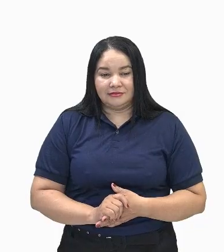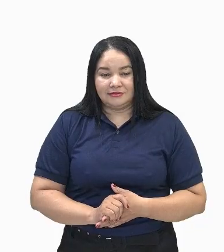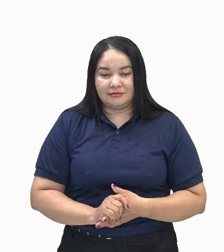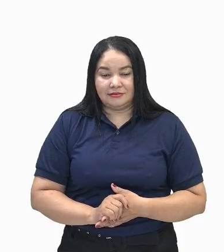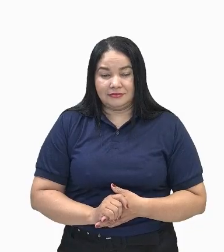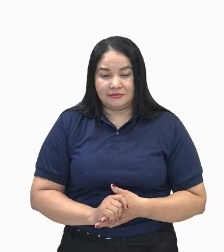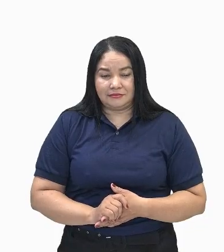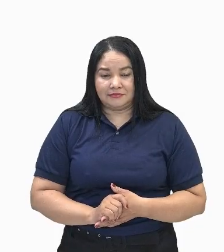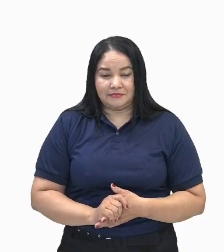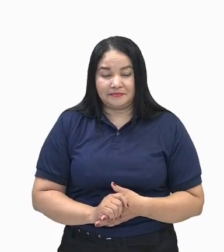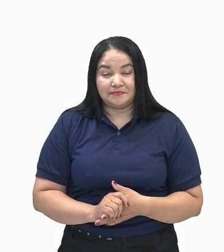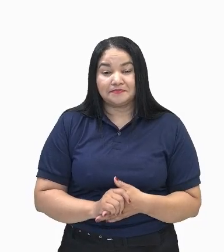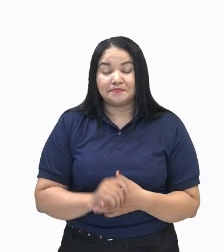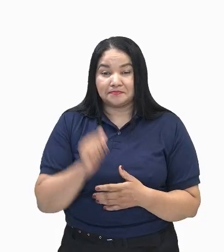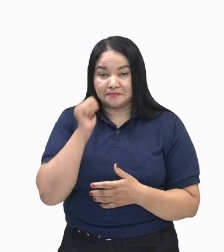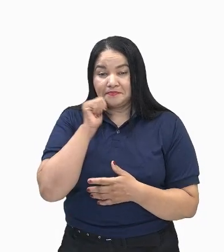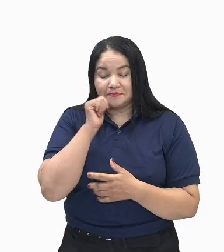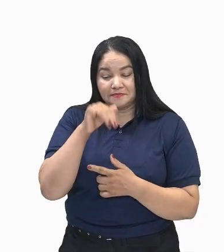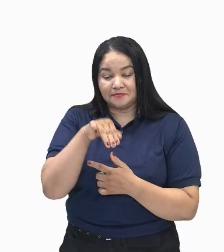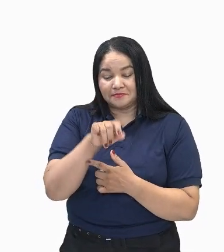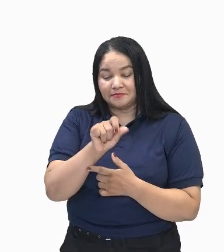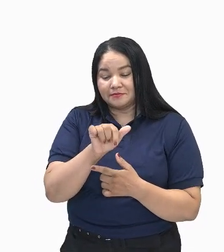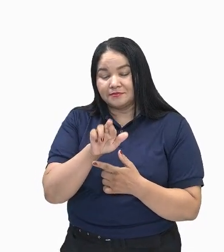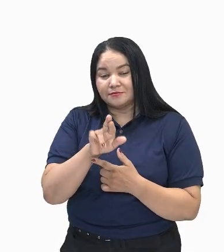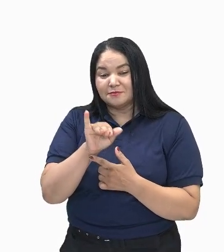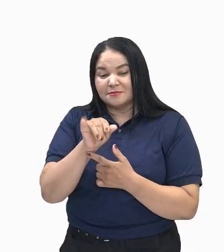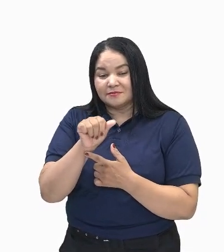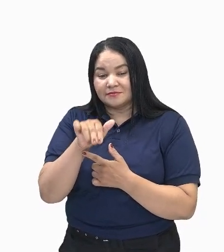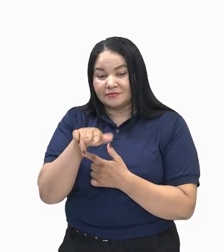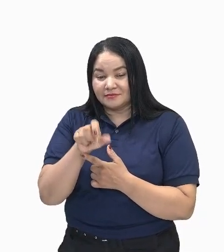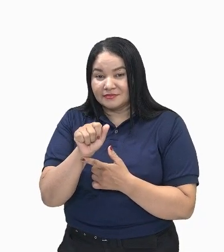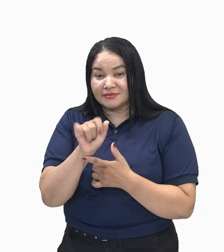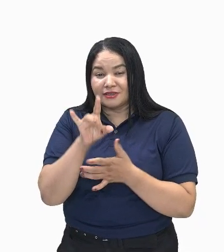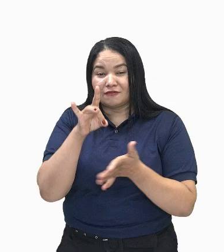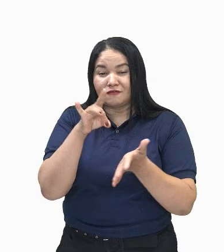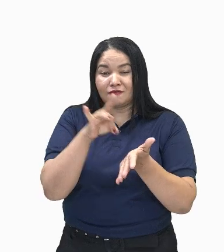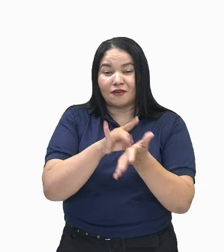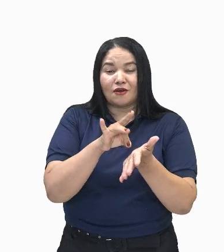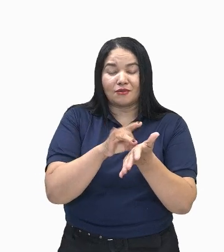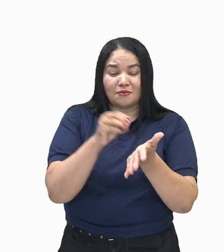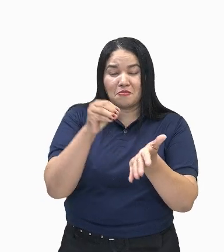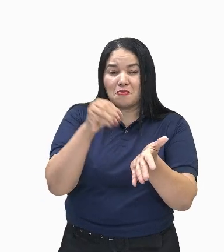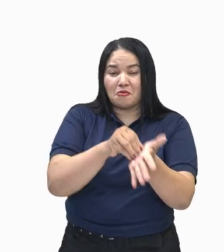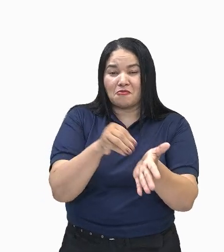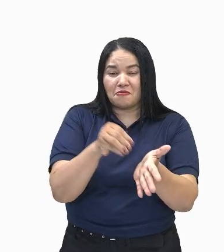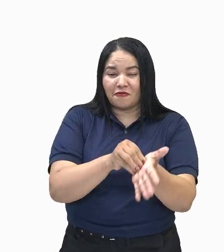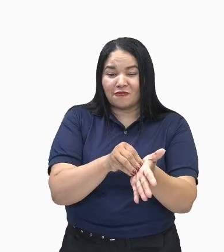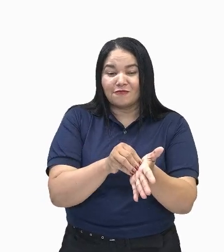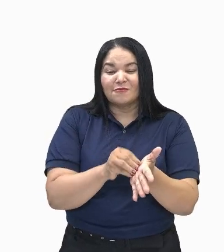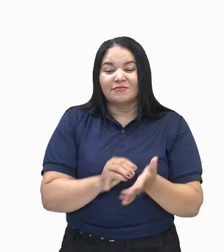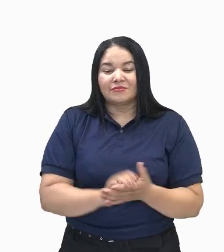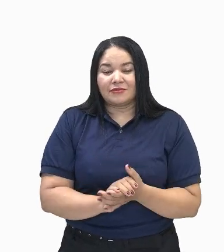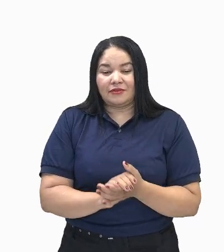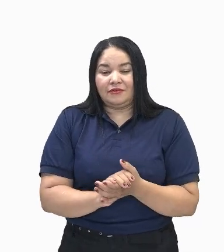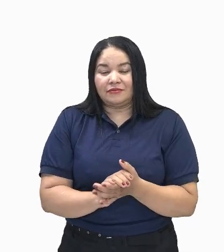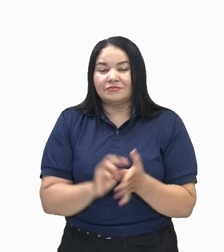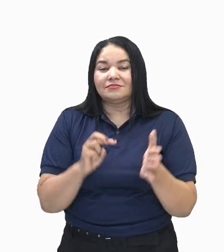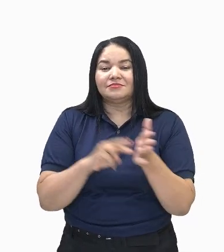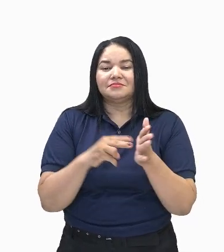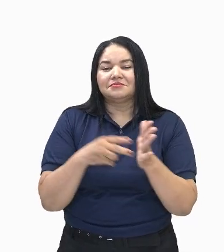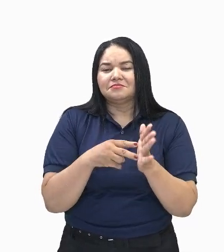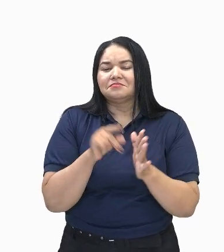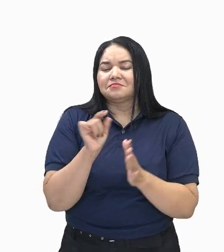Mariana faltou com a verdade. Então, o que significa Mariana faltou